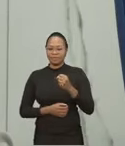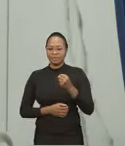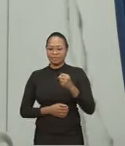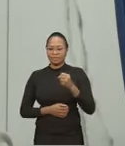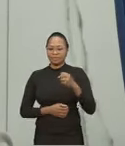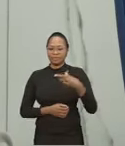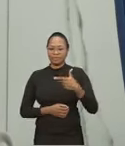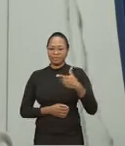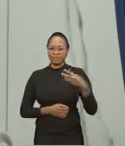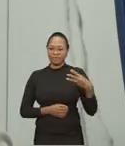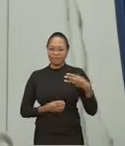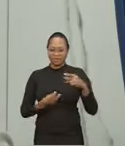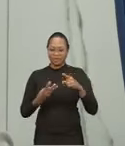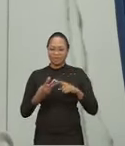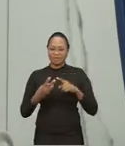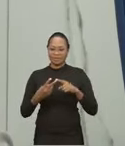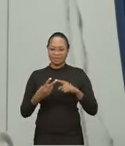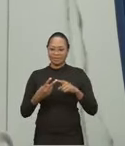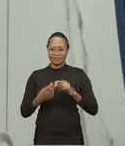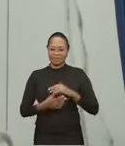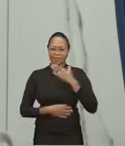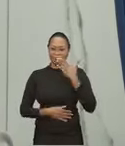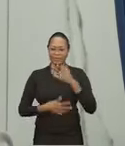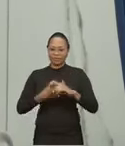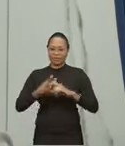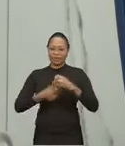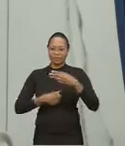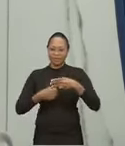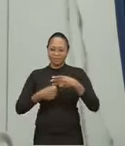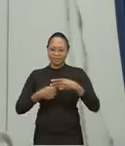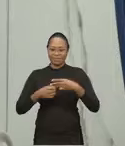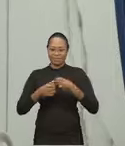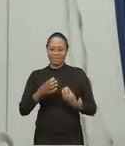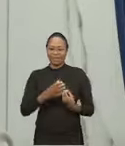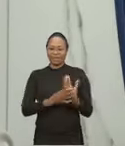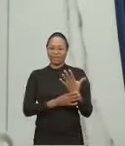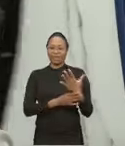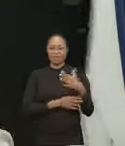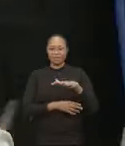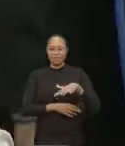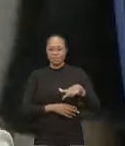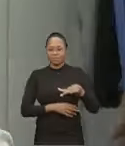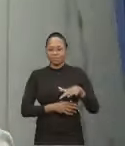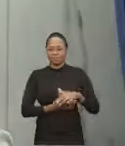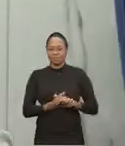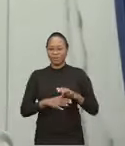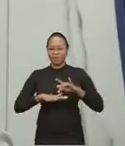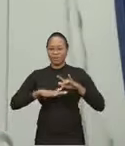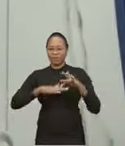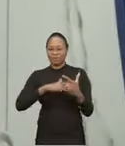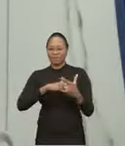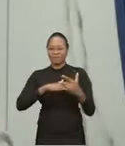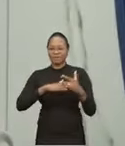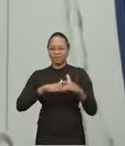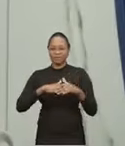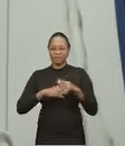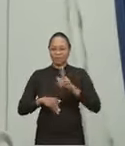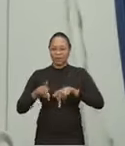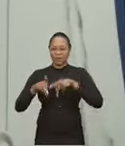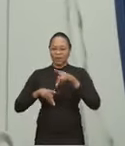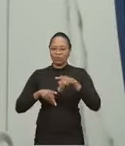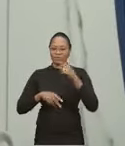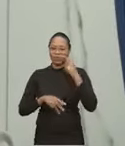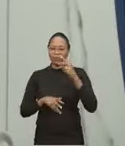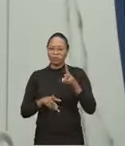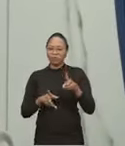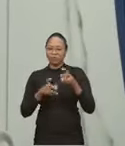vereador James União Brasil, indica o chefe do Poder Executivo Municipal a criação de um aplicativo que possibilite a população acompanhar